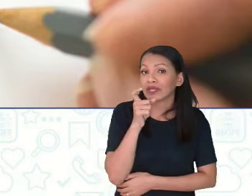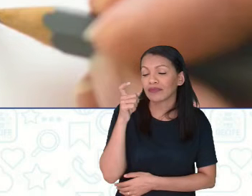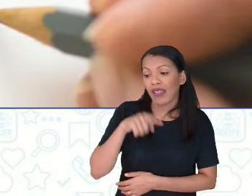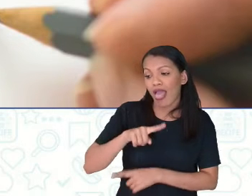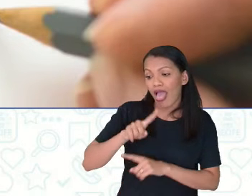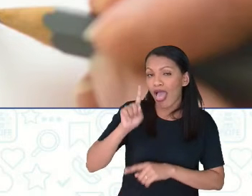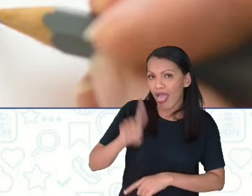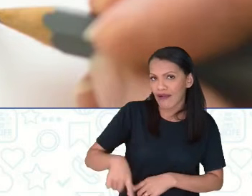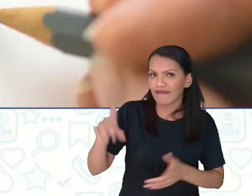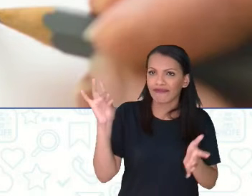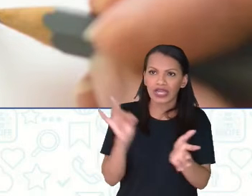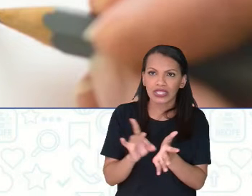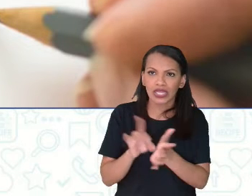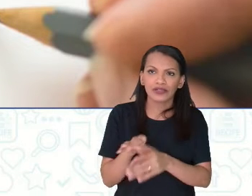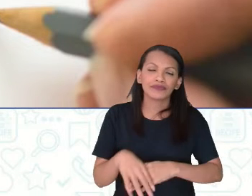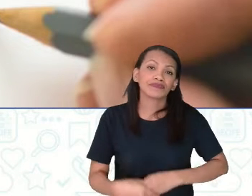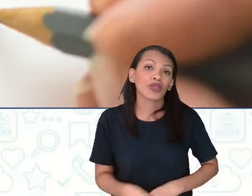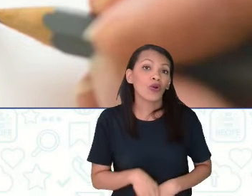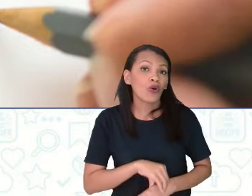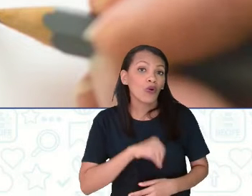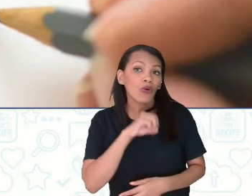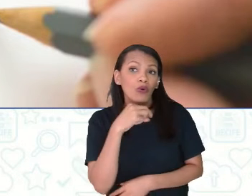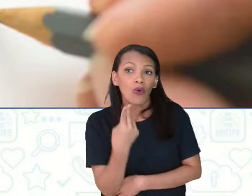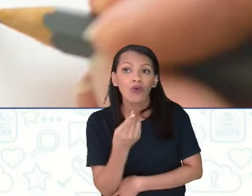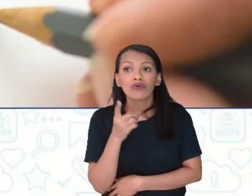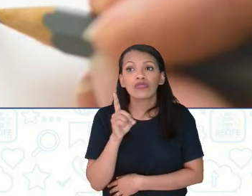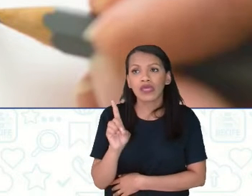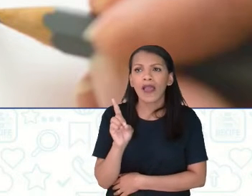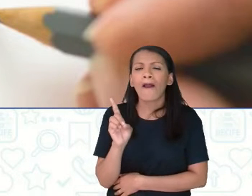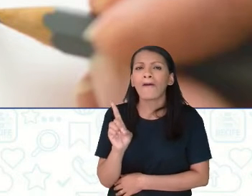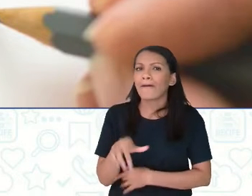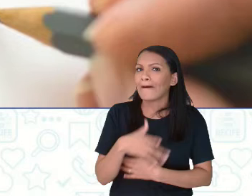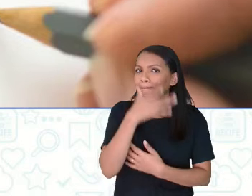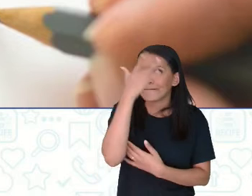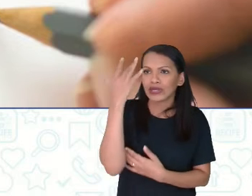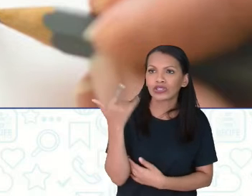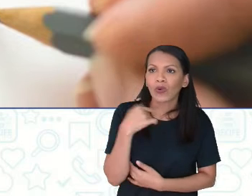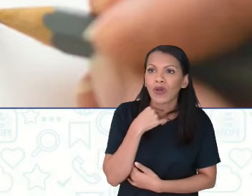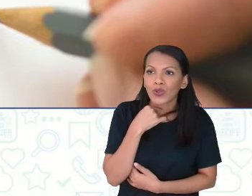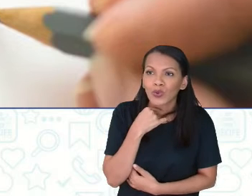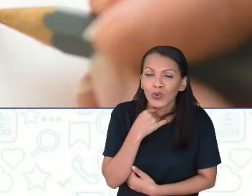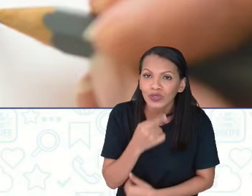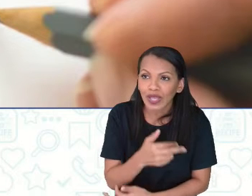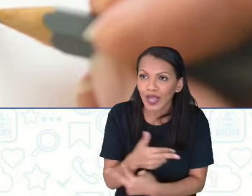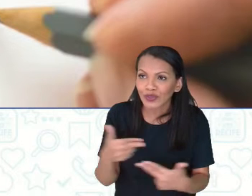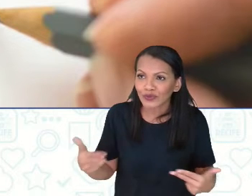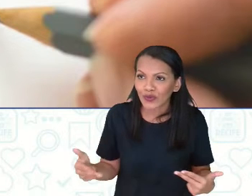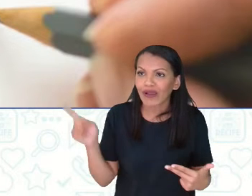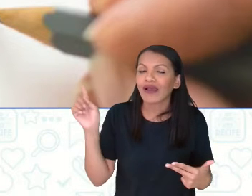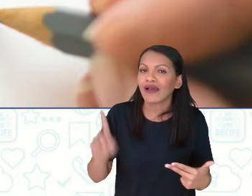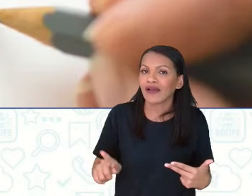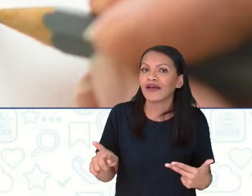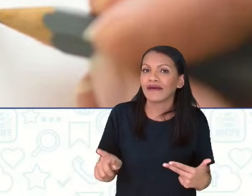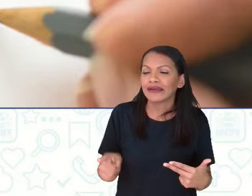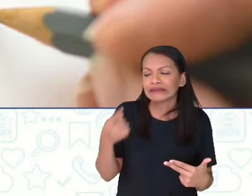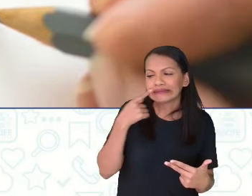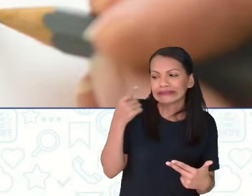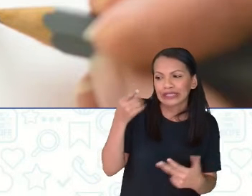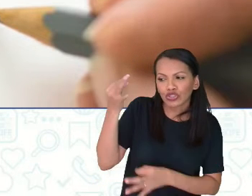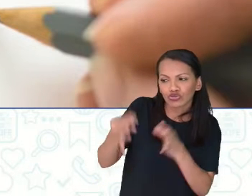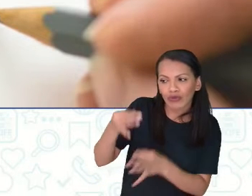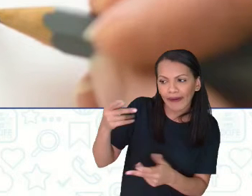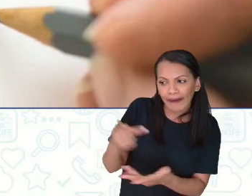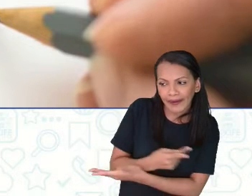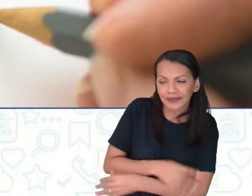pessoa mal-sucedida acaba tirando conclusões erradas. E aí, pessoal, qual seria a resposta? Letra C, às vezes